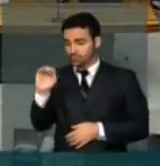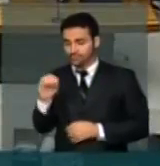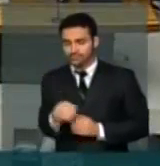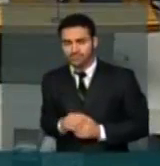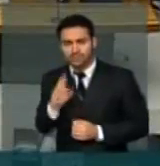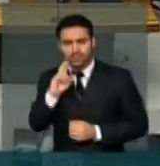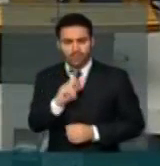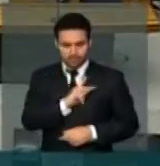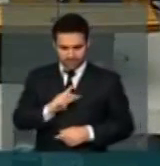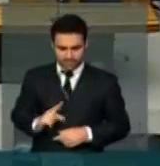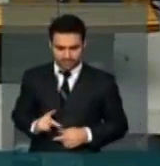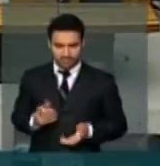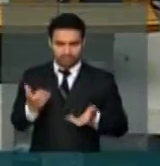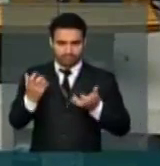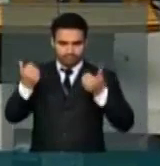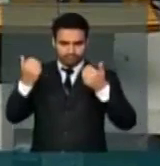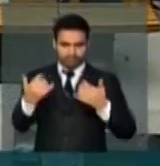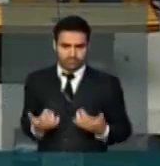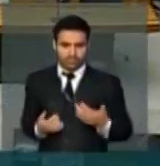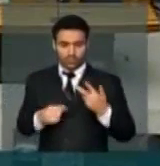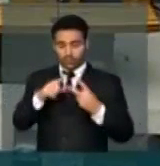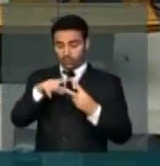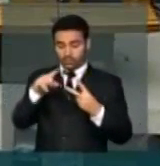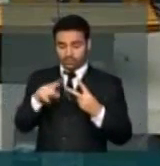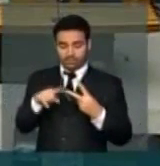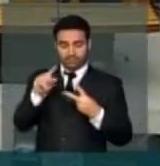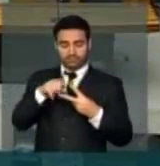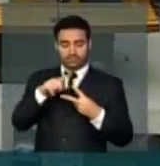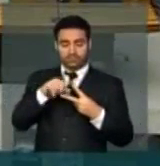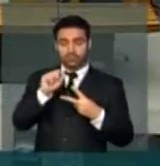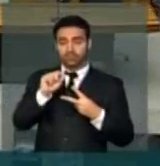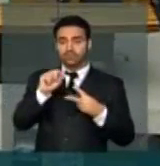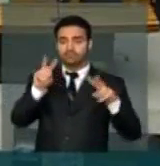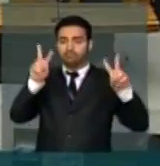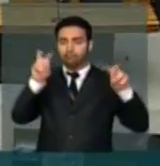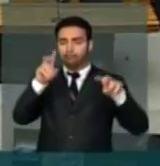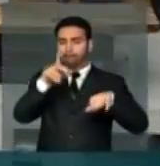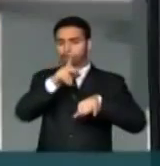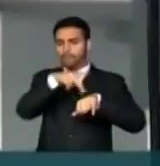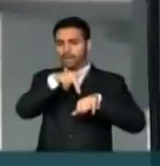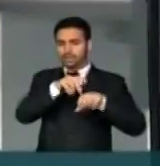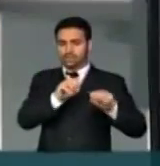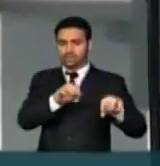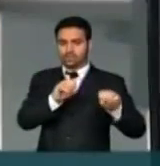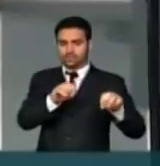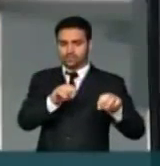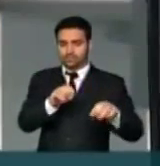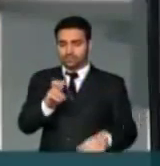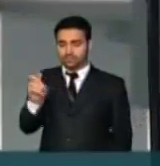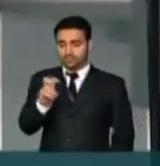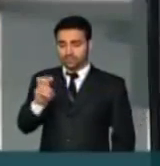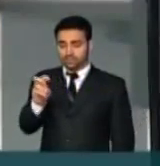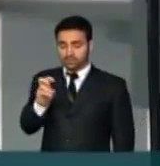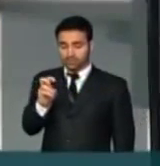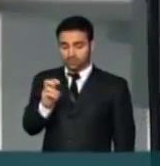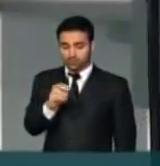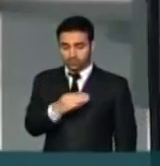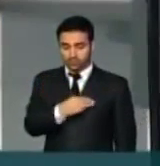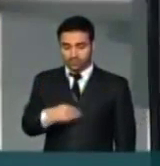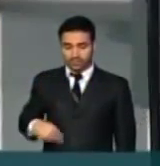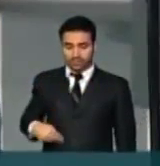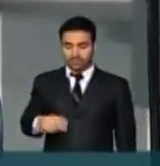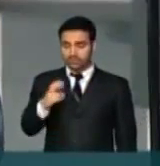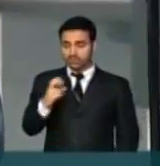para registrar aqui dois pronunciamentos, um sobre a pátria educadora, o quinto ministro em 5 anos de governo